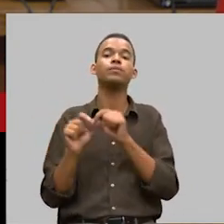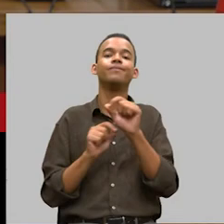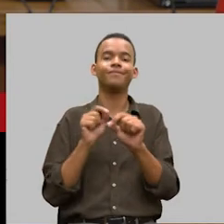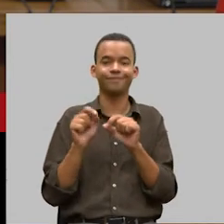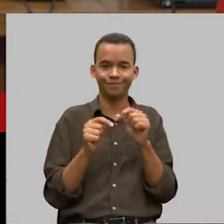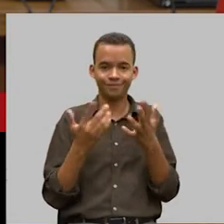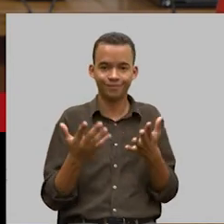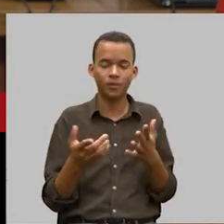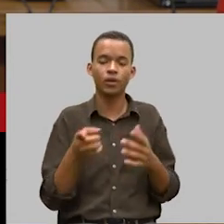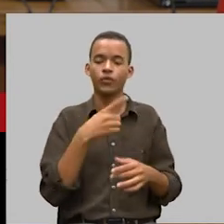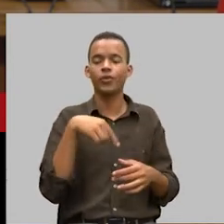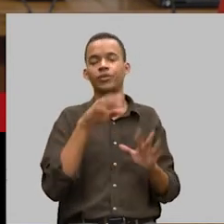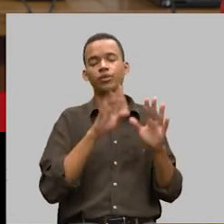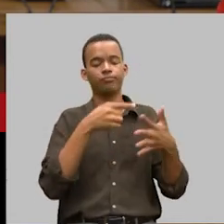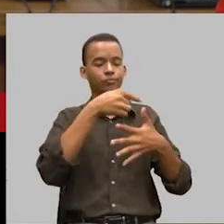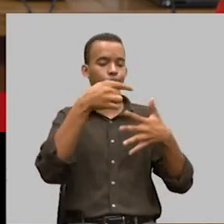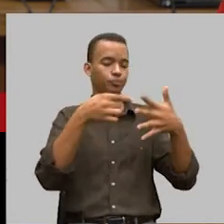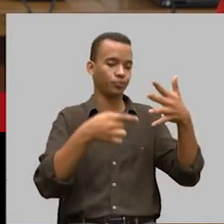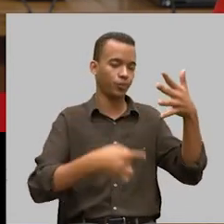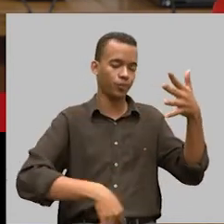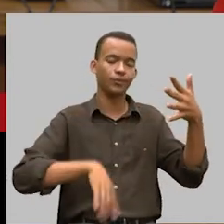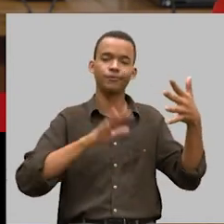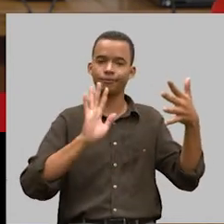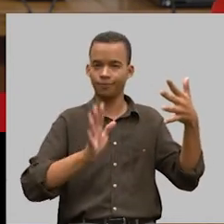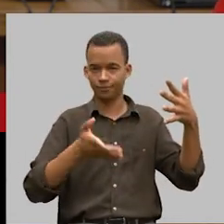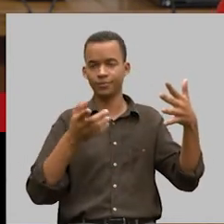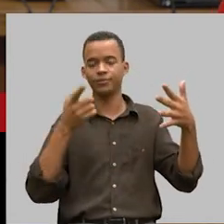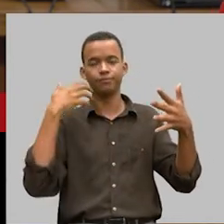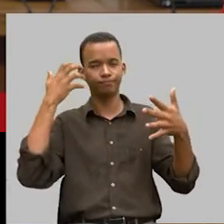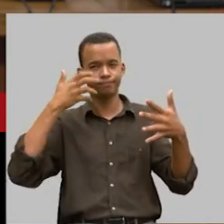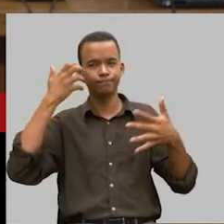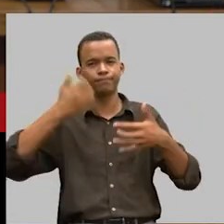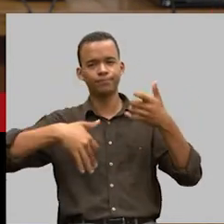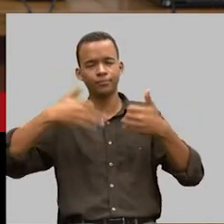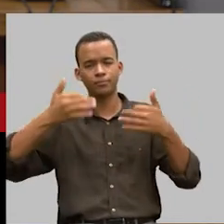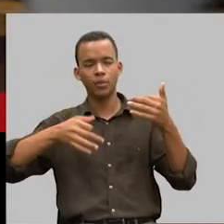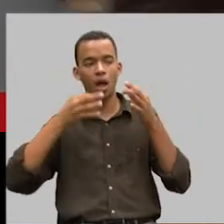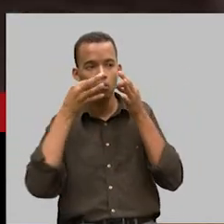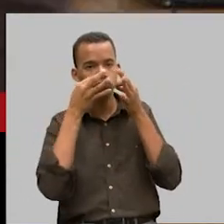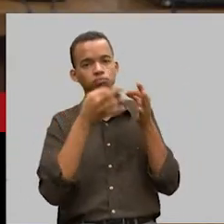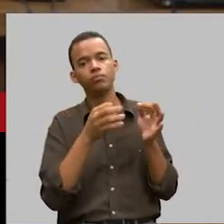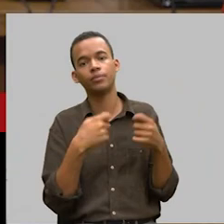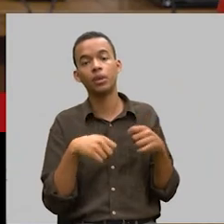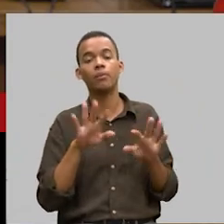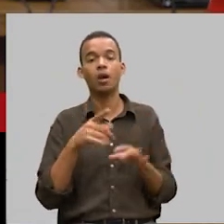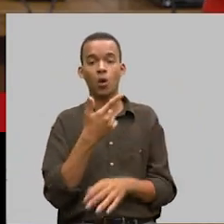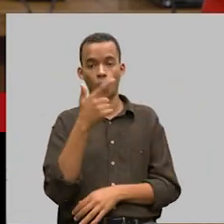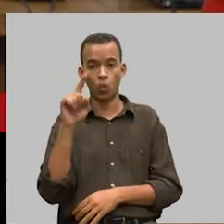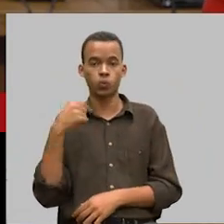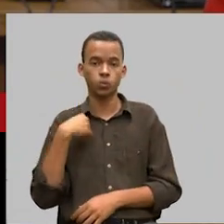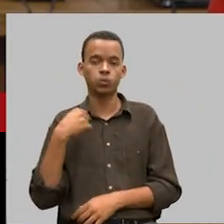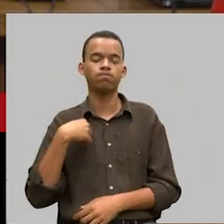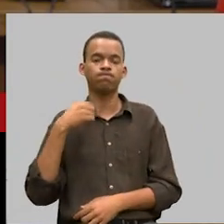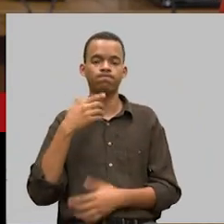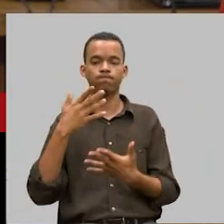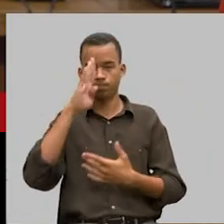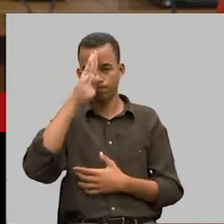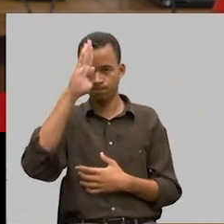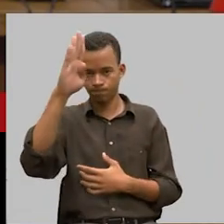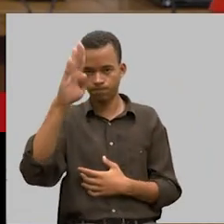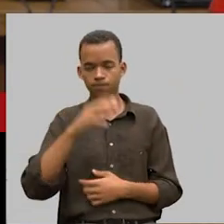debate já escutamos muitas né Eu gostaria de ressaltar uma que do nosso ponto de vista é relevante